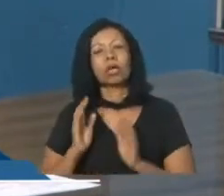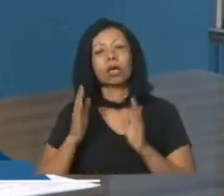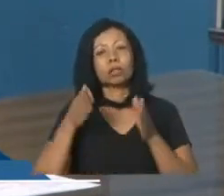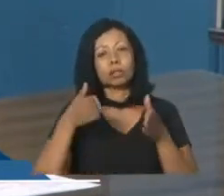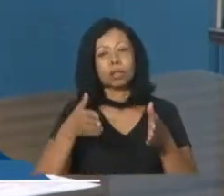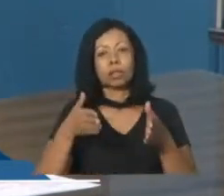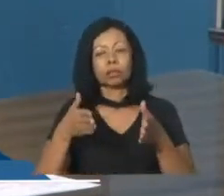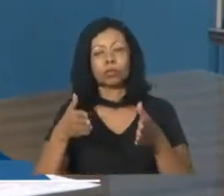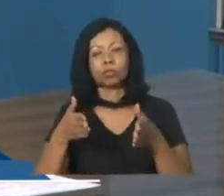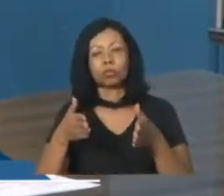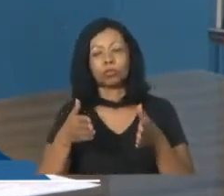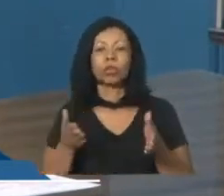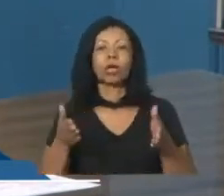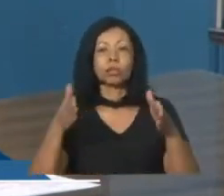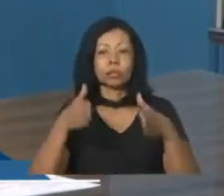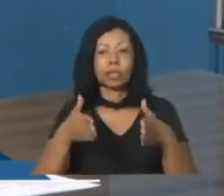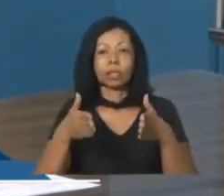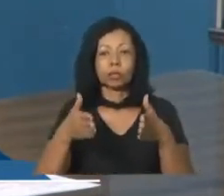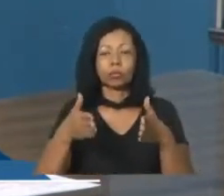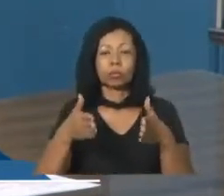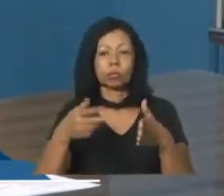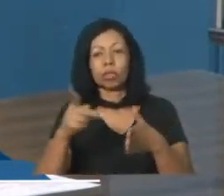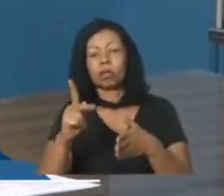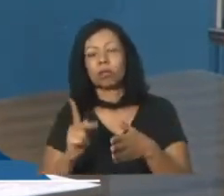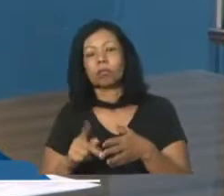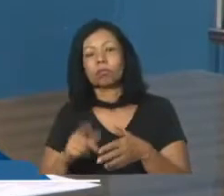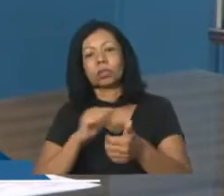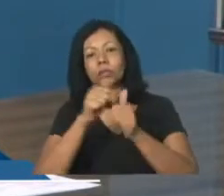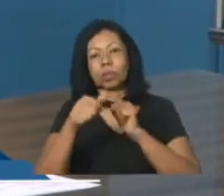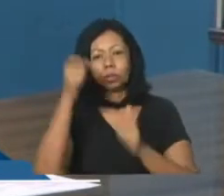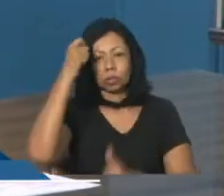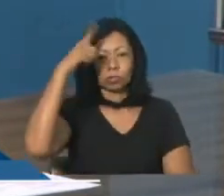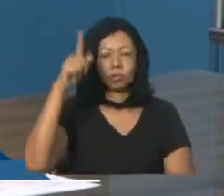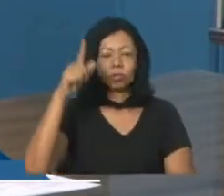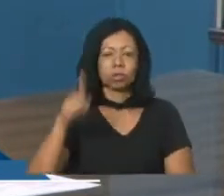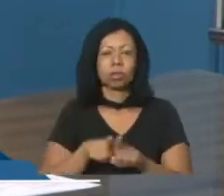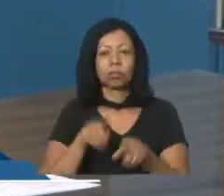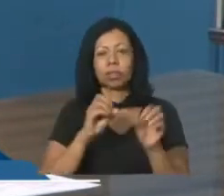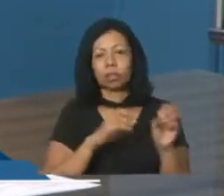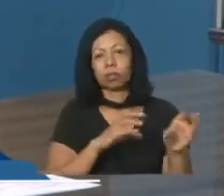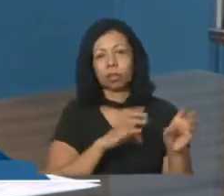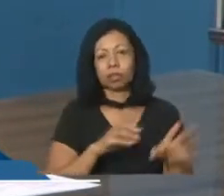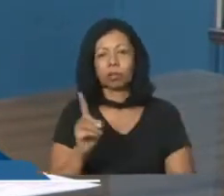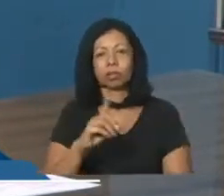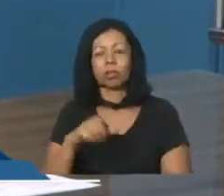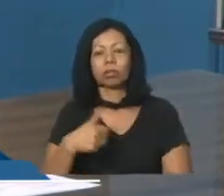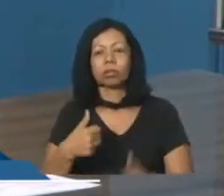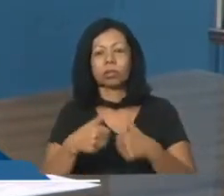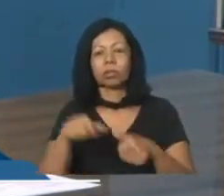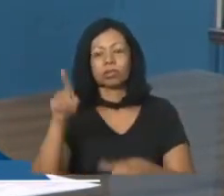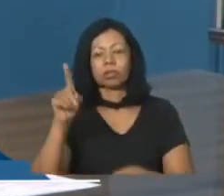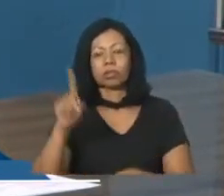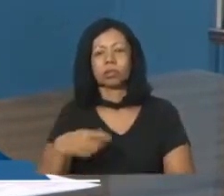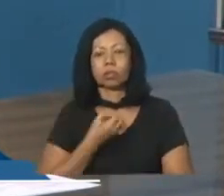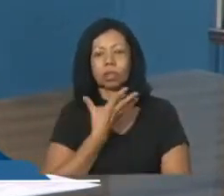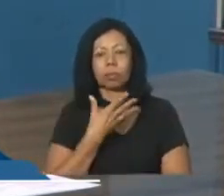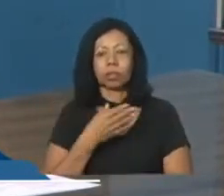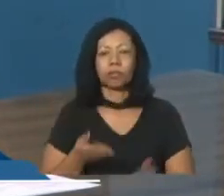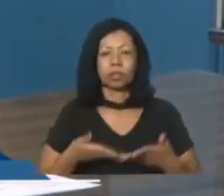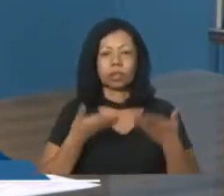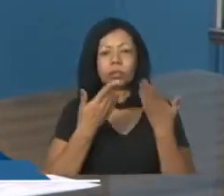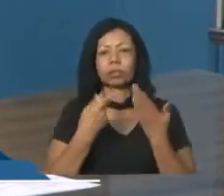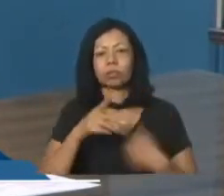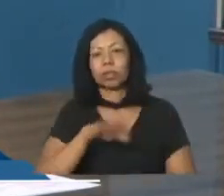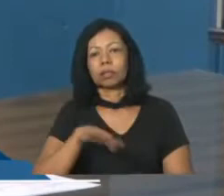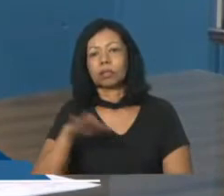ao esporte, à cultura e principalmente, hoje, à educação, que não está sendo a contento oferecido para